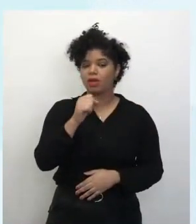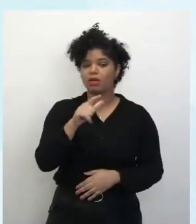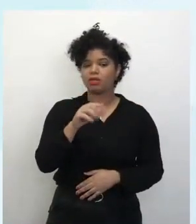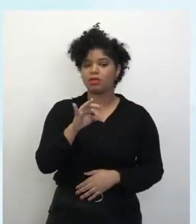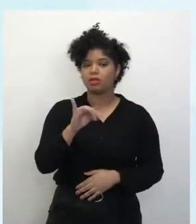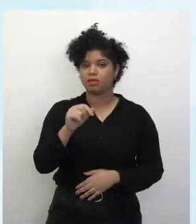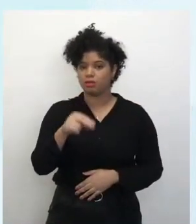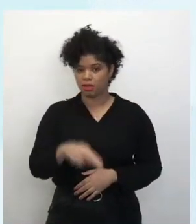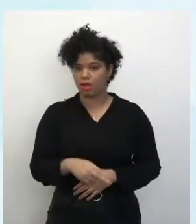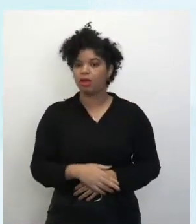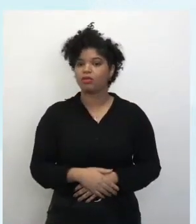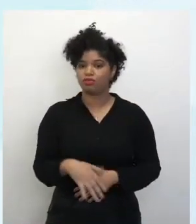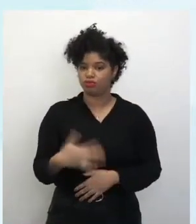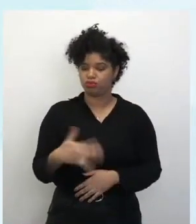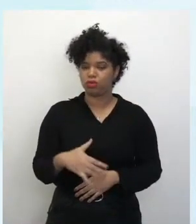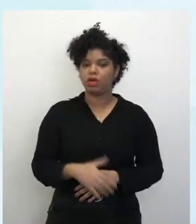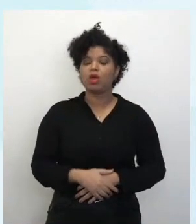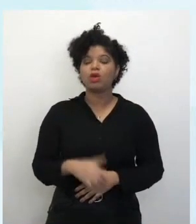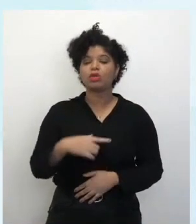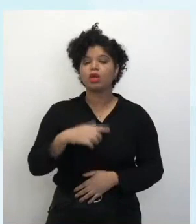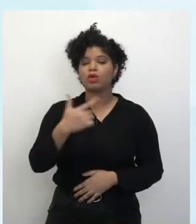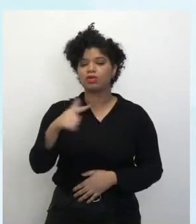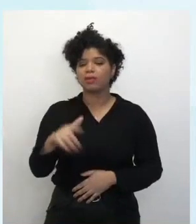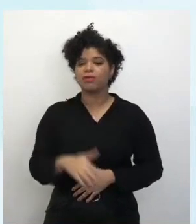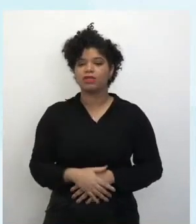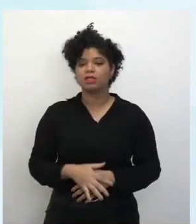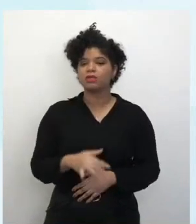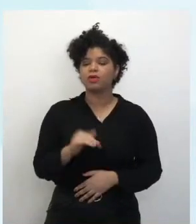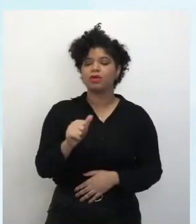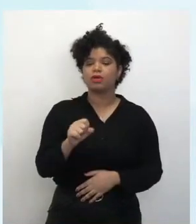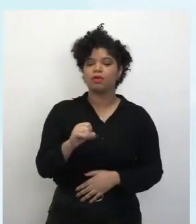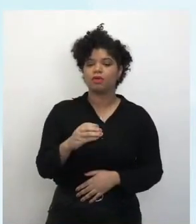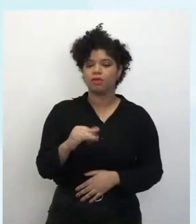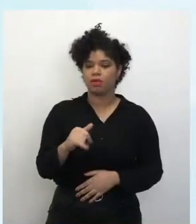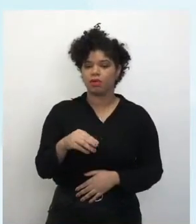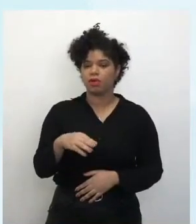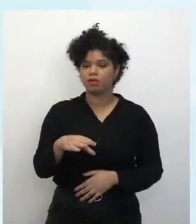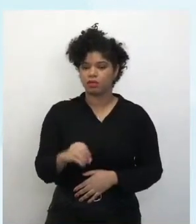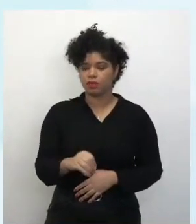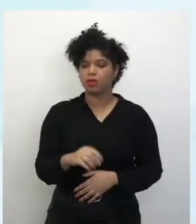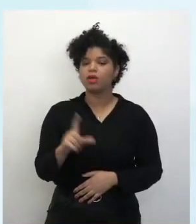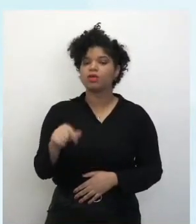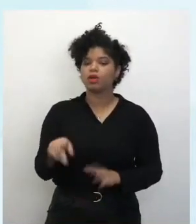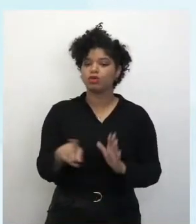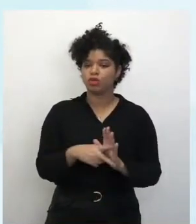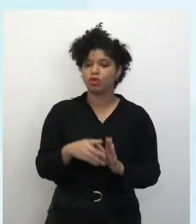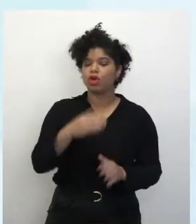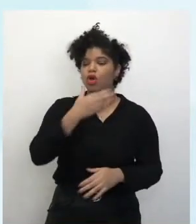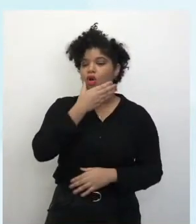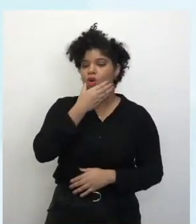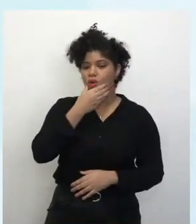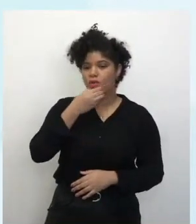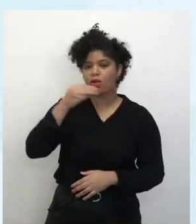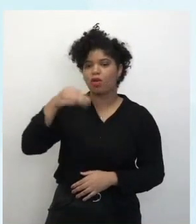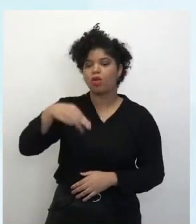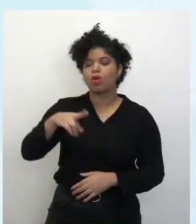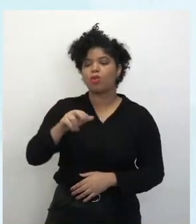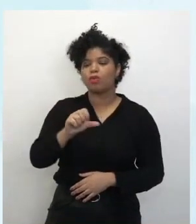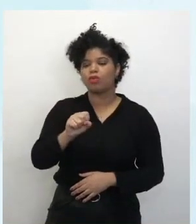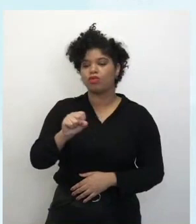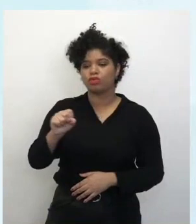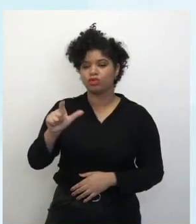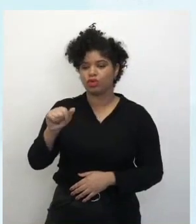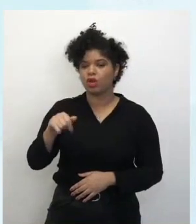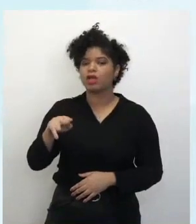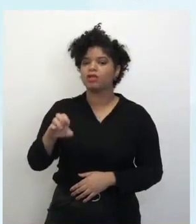nós extrema-esquerda do outro lado numa extrema-direita o fascismo do DUT da Itália